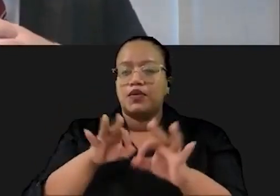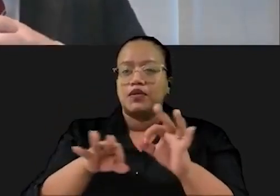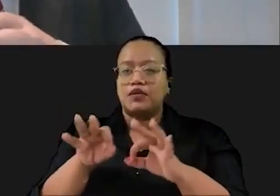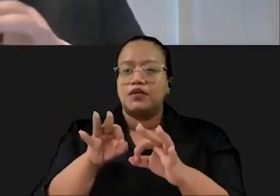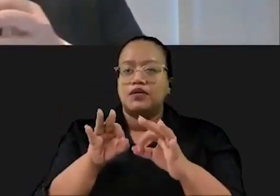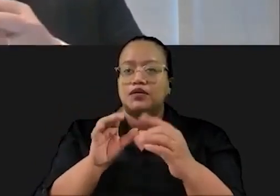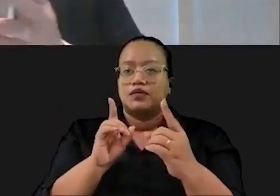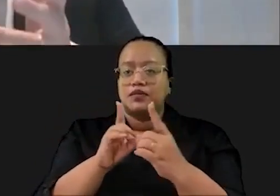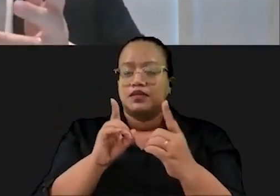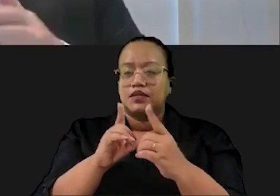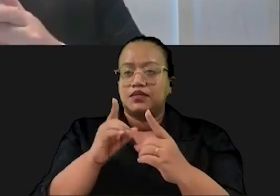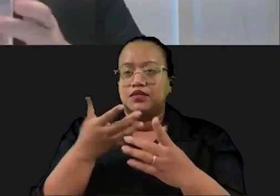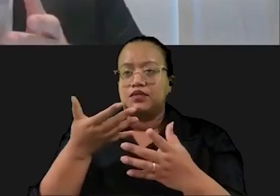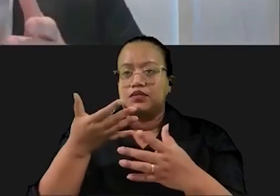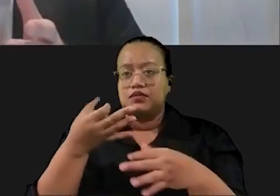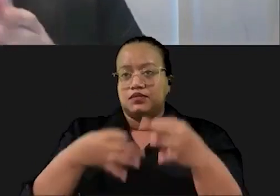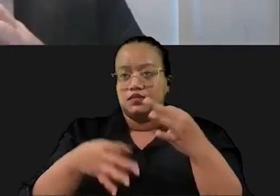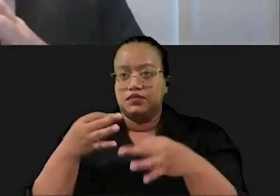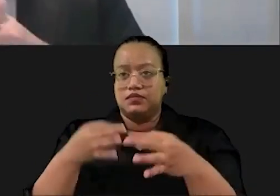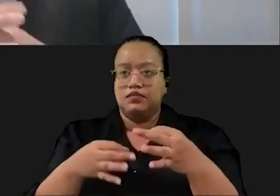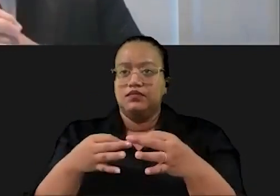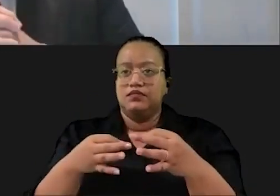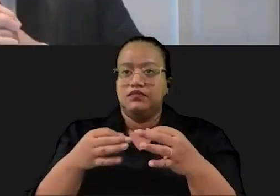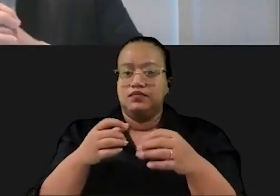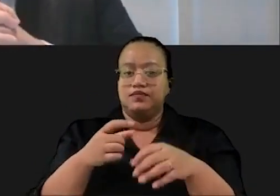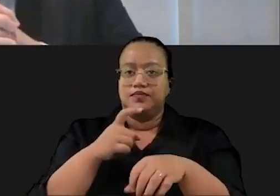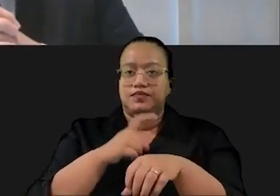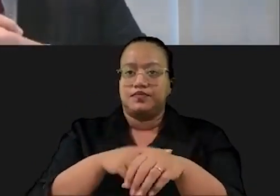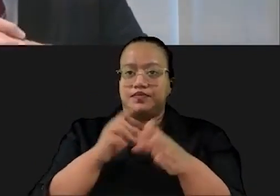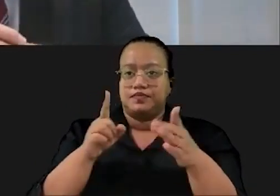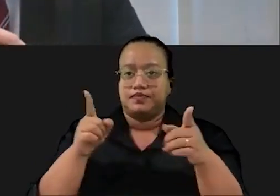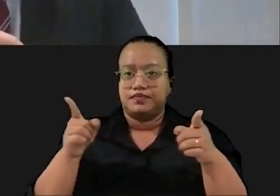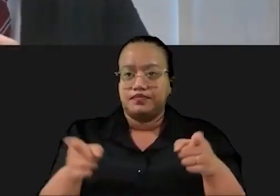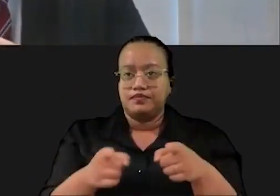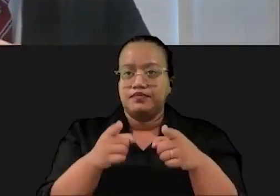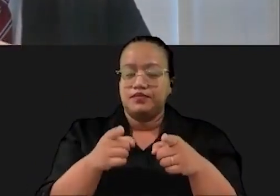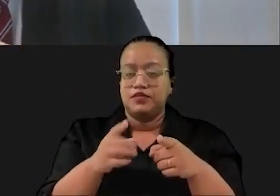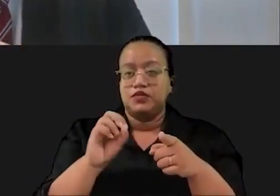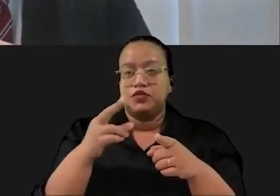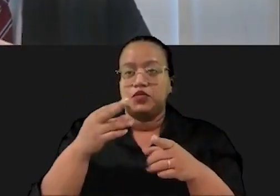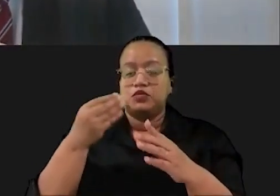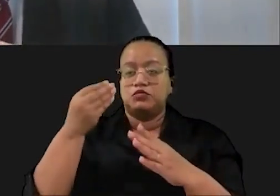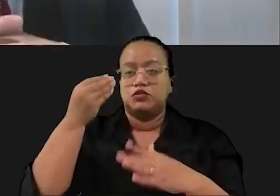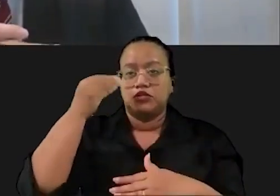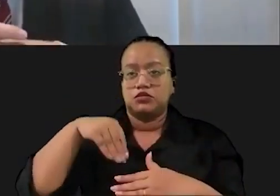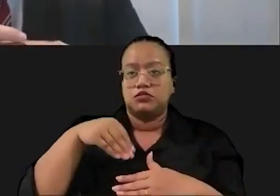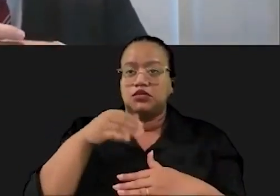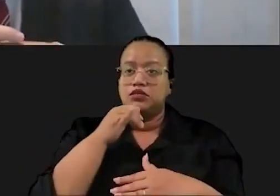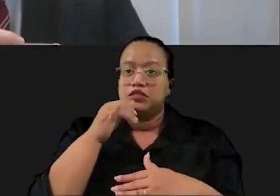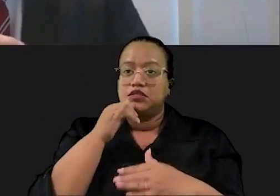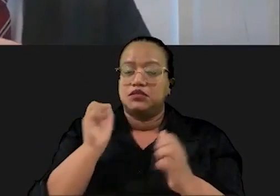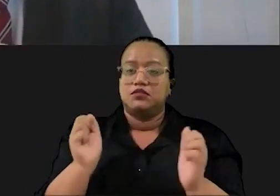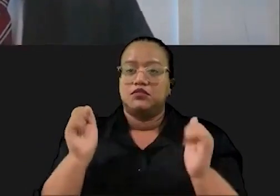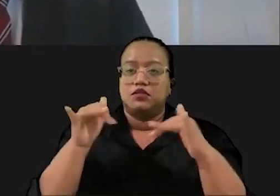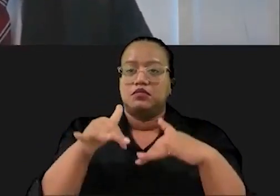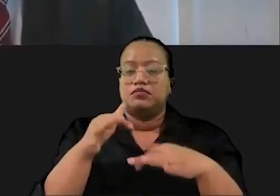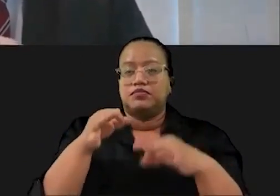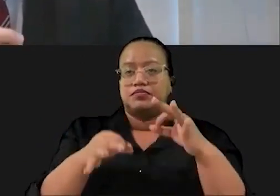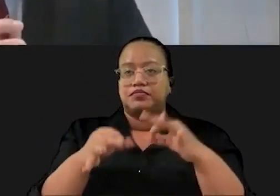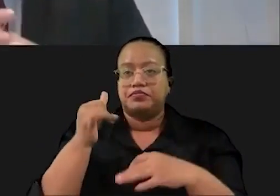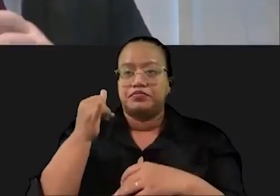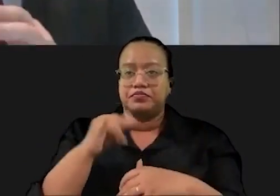atos processuais, exemplo, audiências. E, por fim, um outro elemento essencial dessa definição seria a